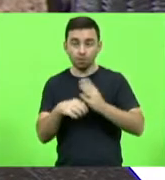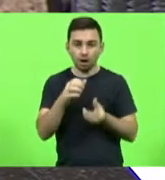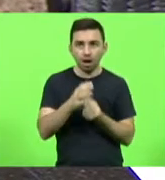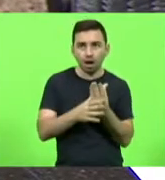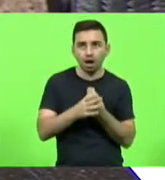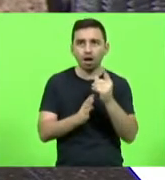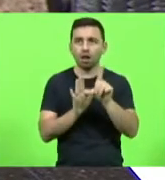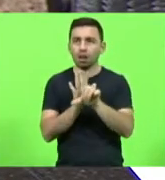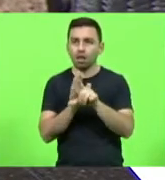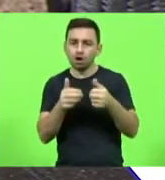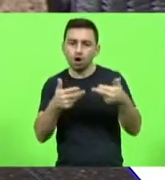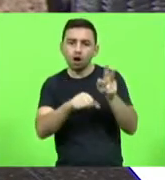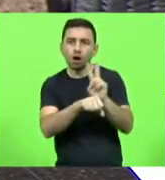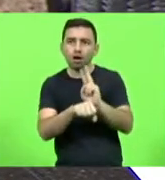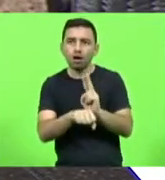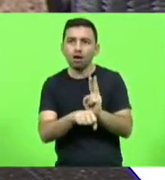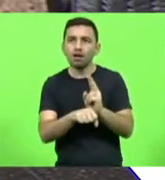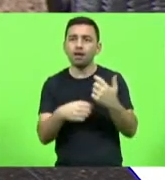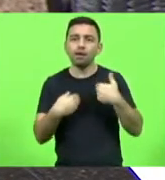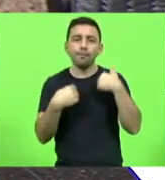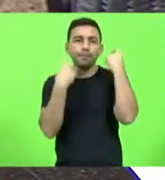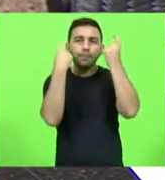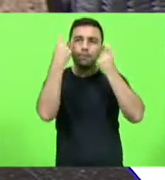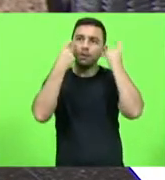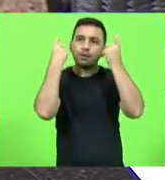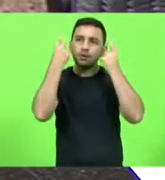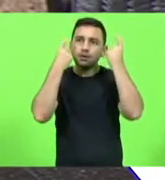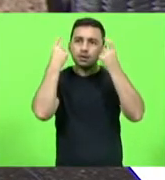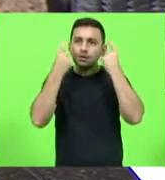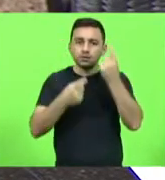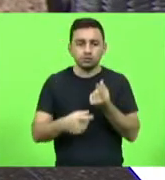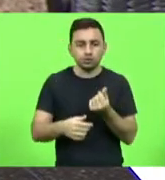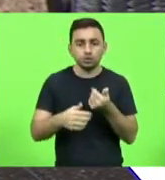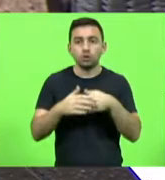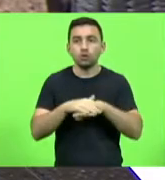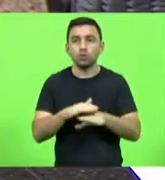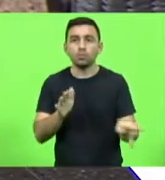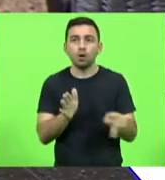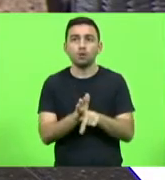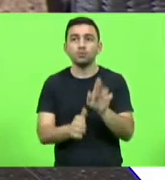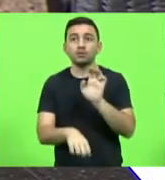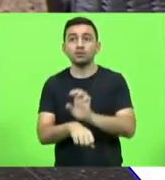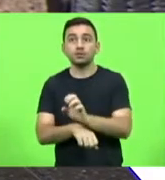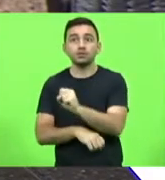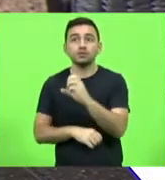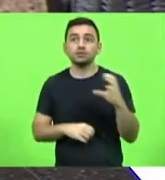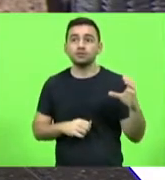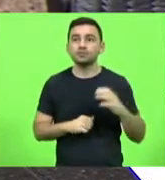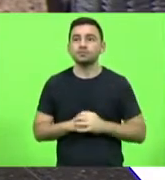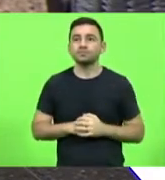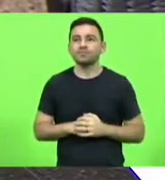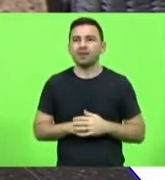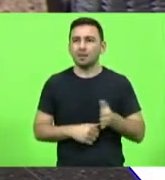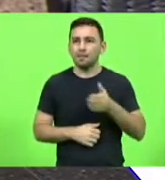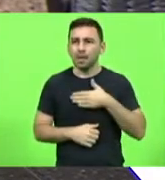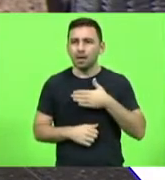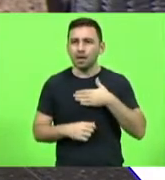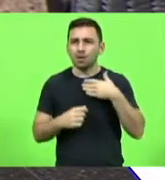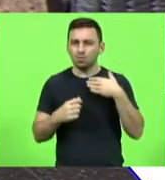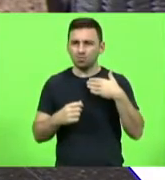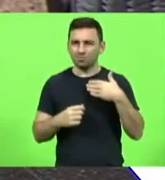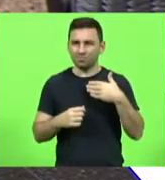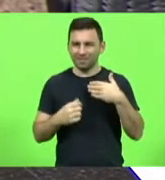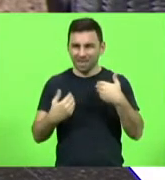fiscalizar, eu esteja aqui preocupado com o Caixa e o Tesouro do Estado de Santa Catarina. Não é minha